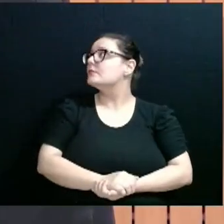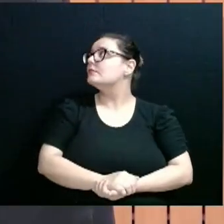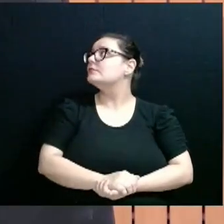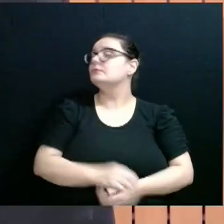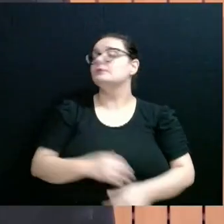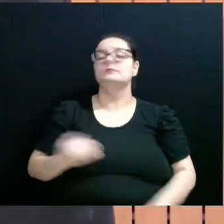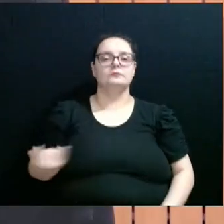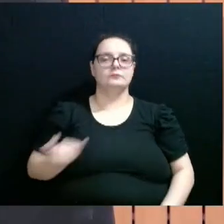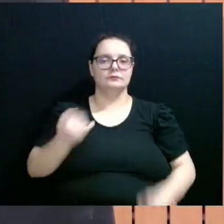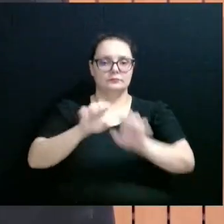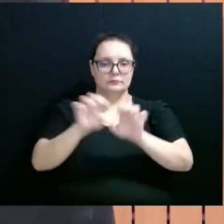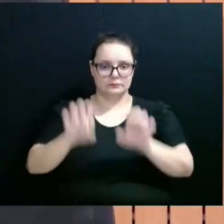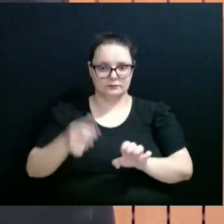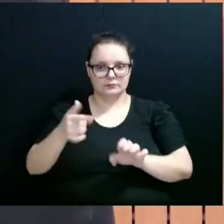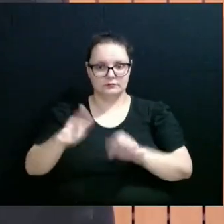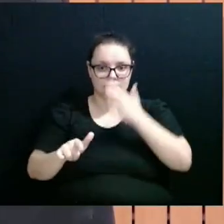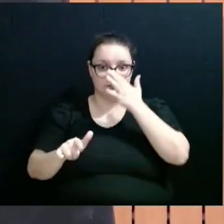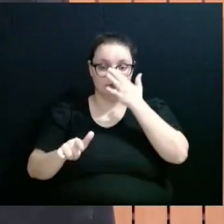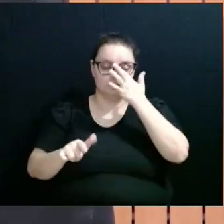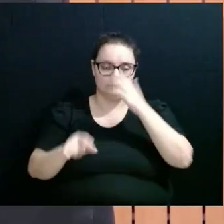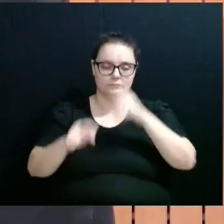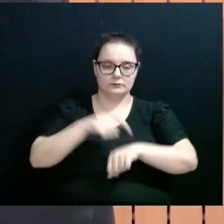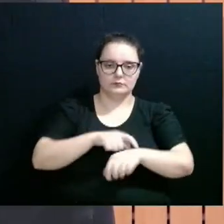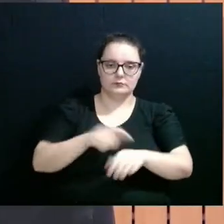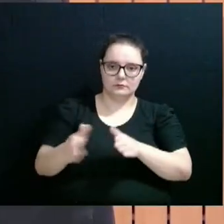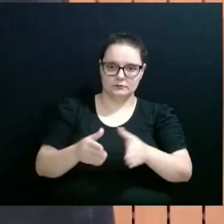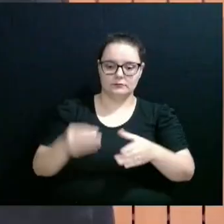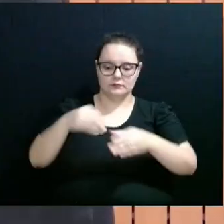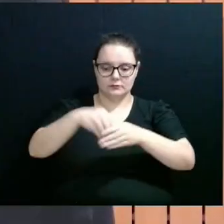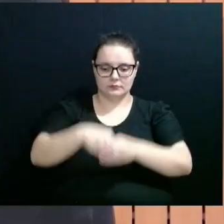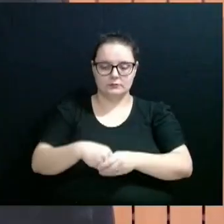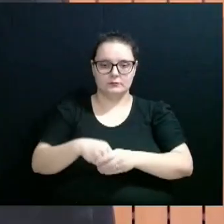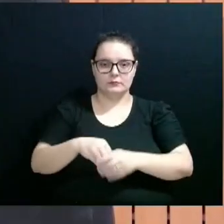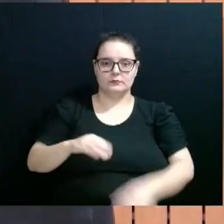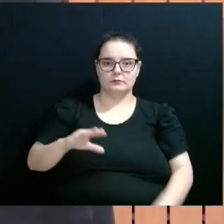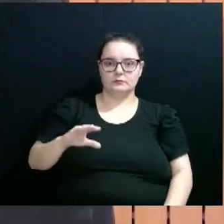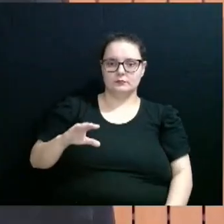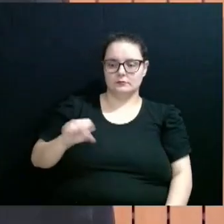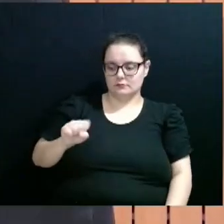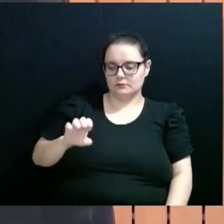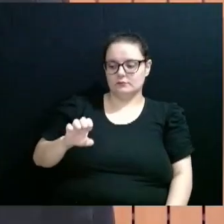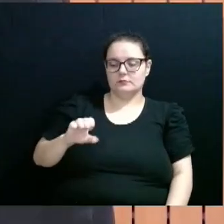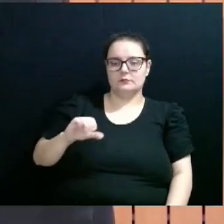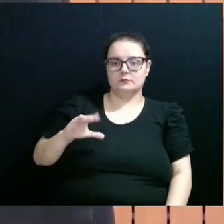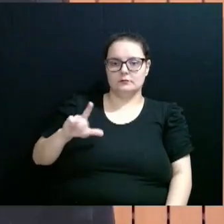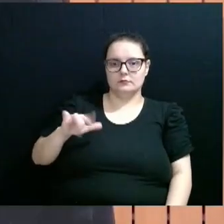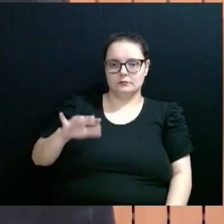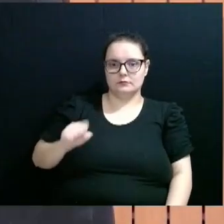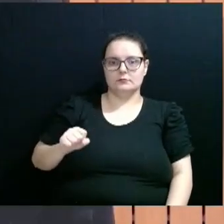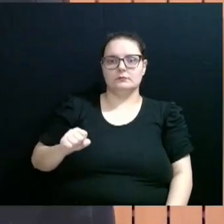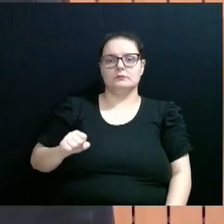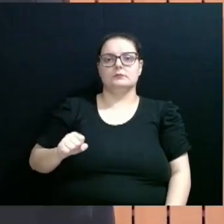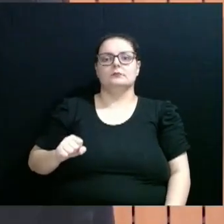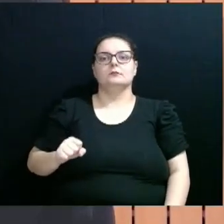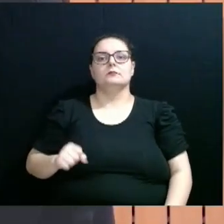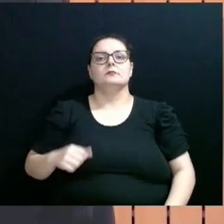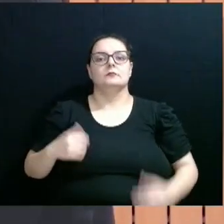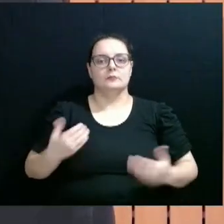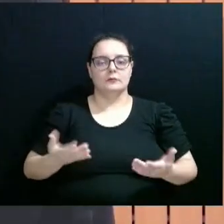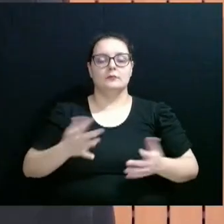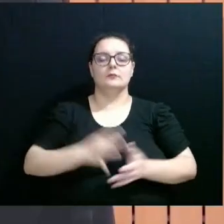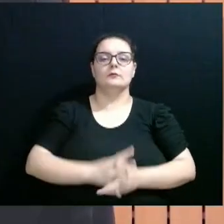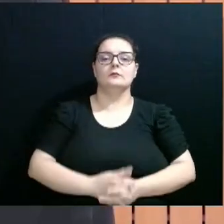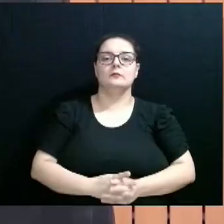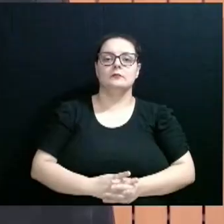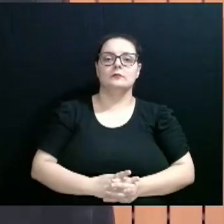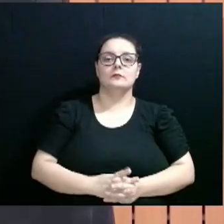reestruturação nesse momento dentro da Seclimas, da Secretaria do Clima, Meio Ambiente e Sustentabilidade, não só